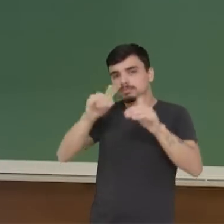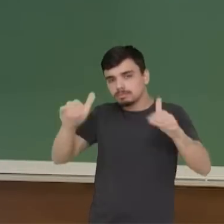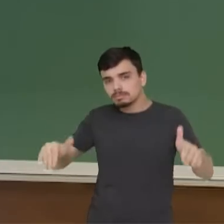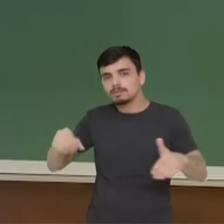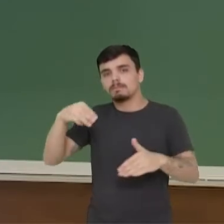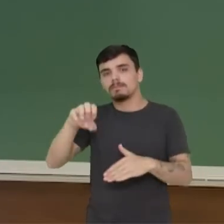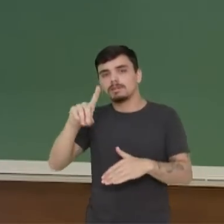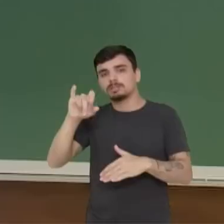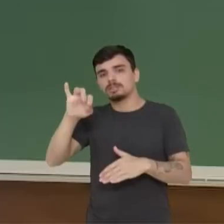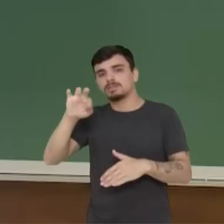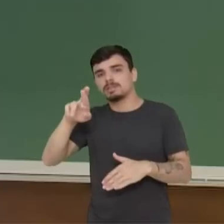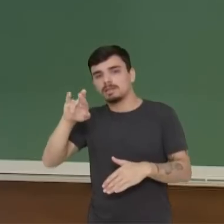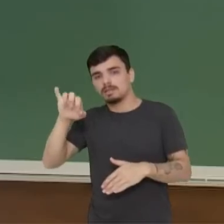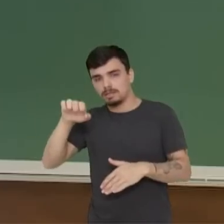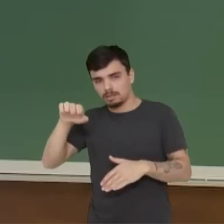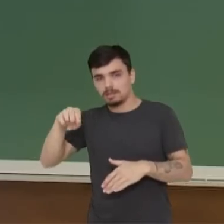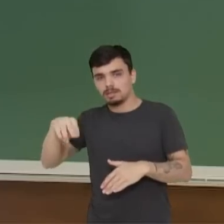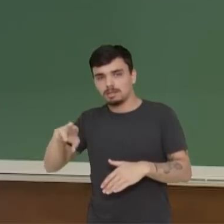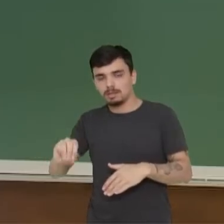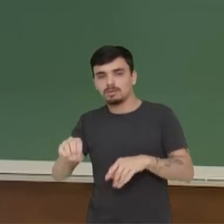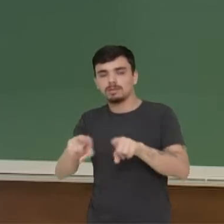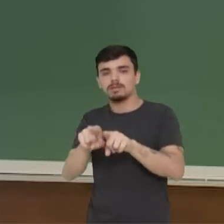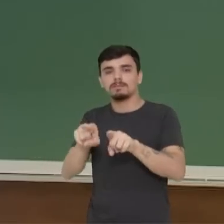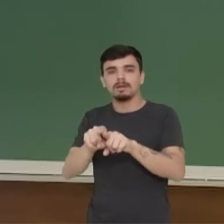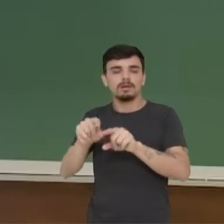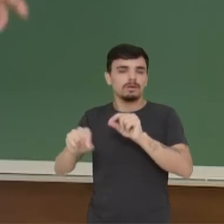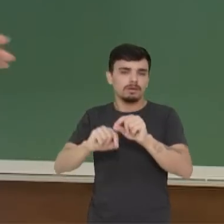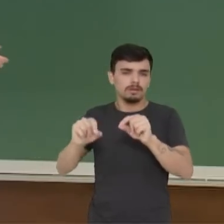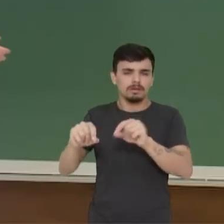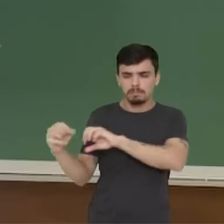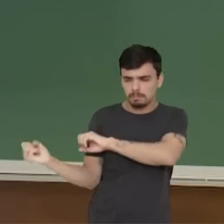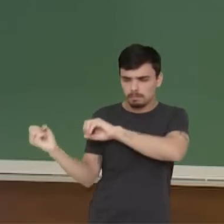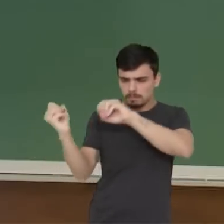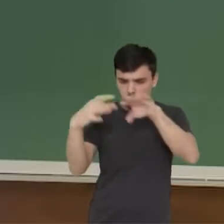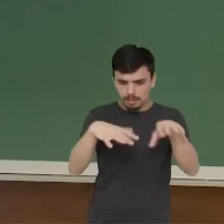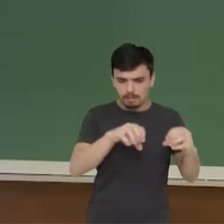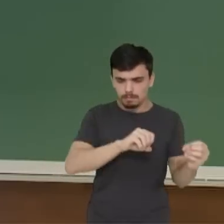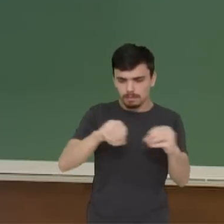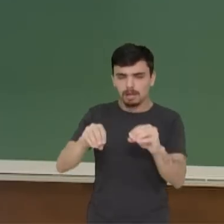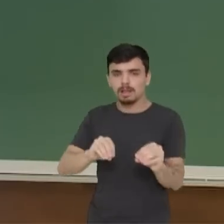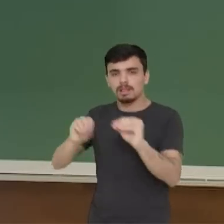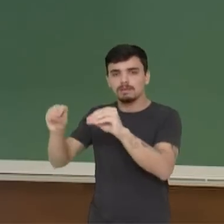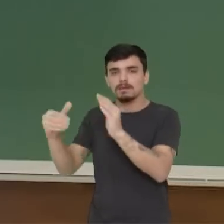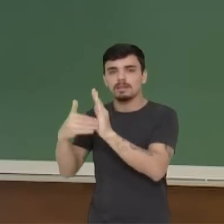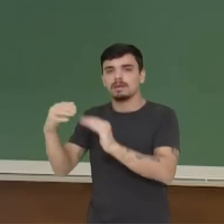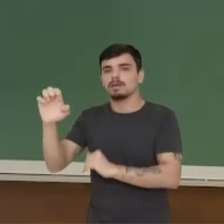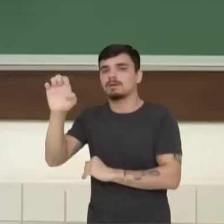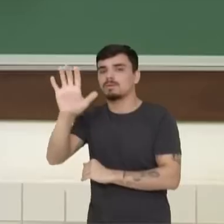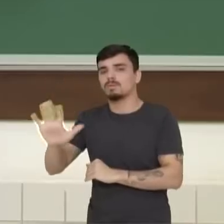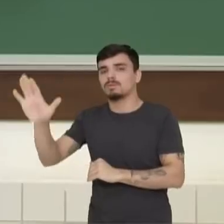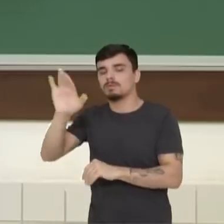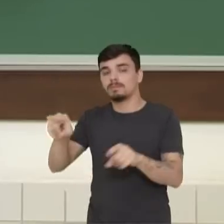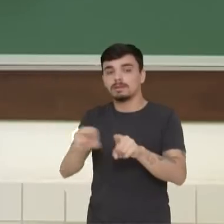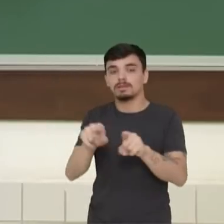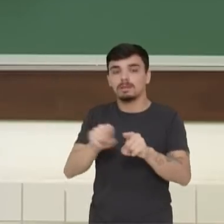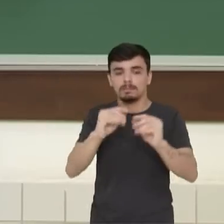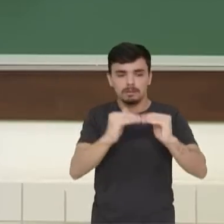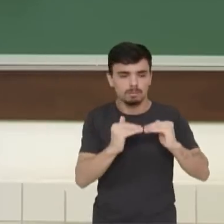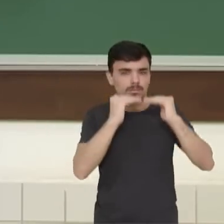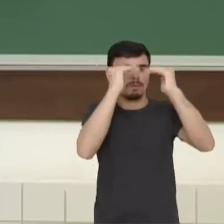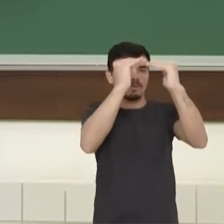comércio com o Oriente, trazer matérias de lá, né, produtos de lá, levar para a Europa. Uma outra coisa, os nobres,